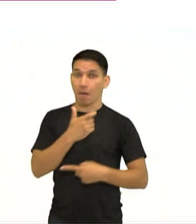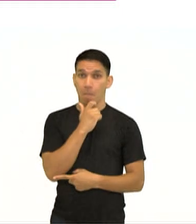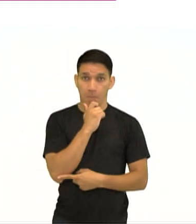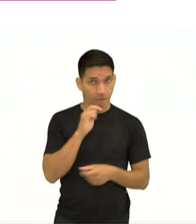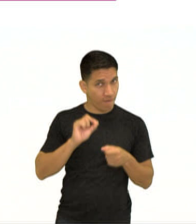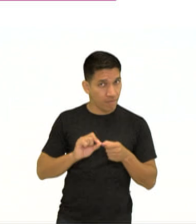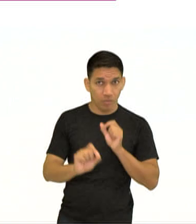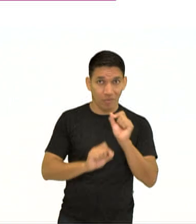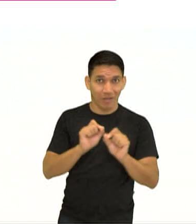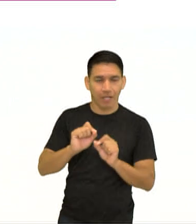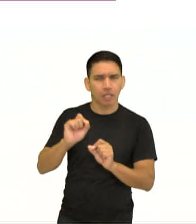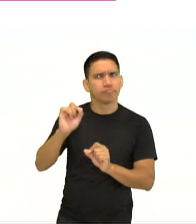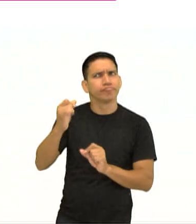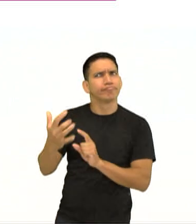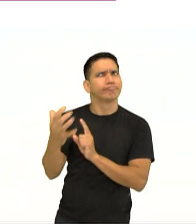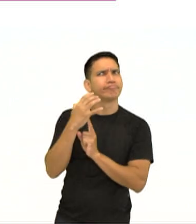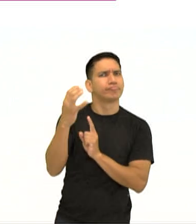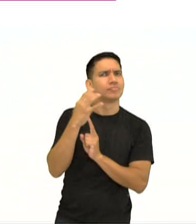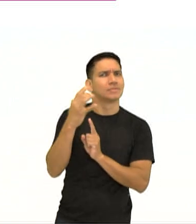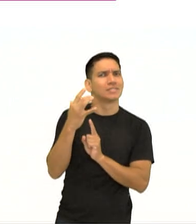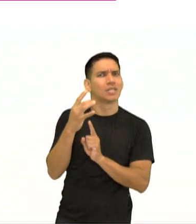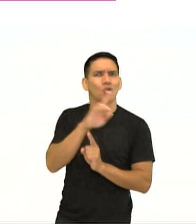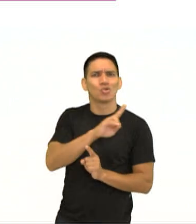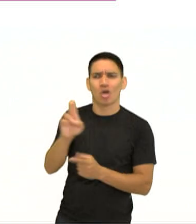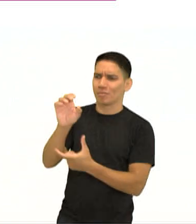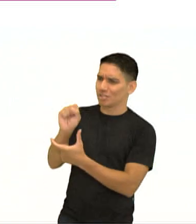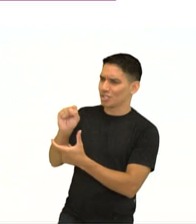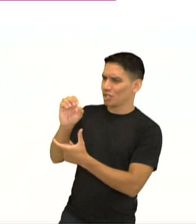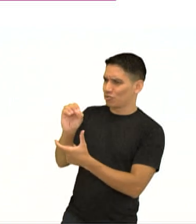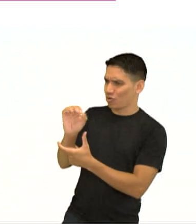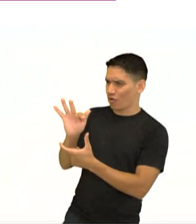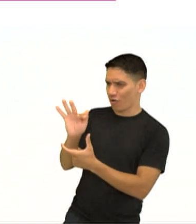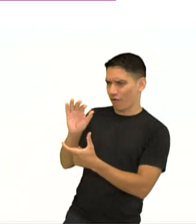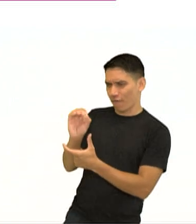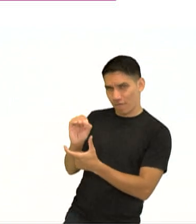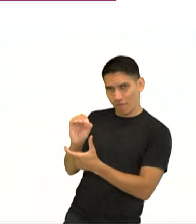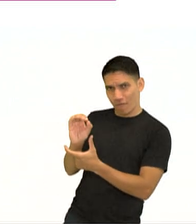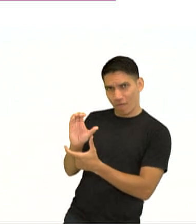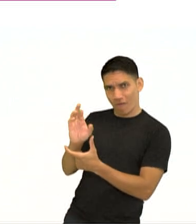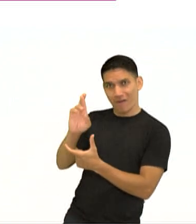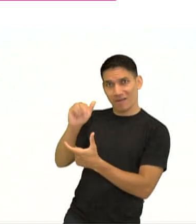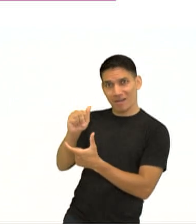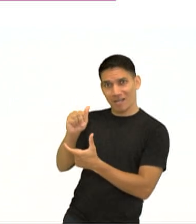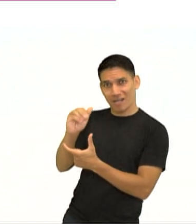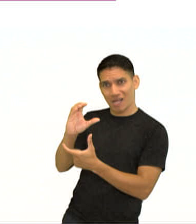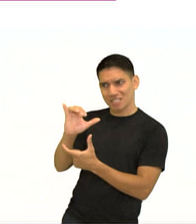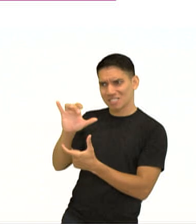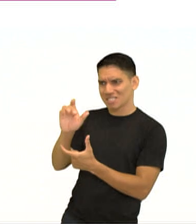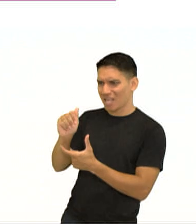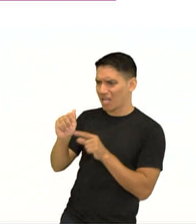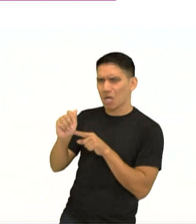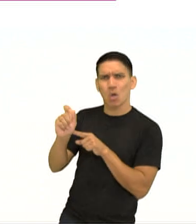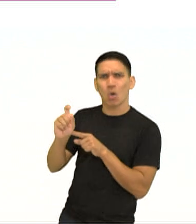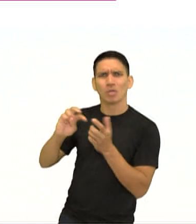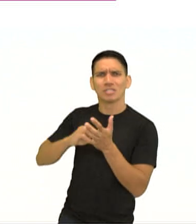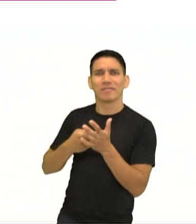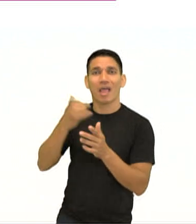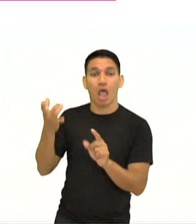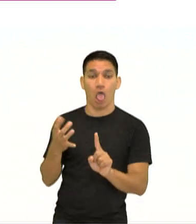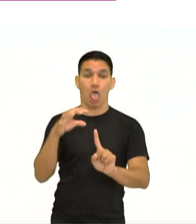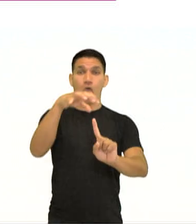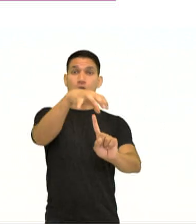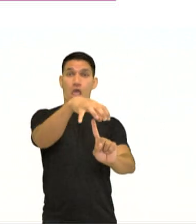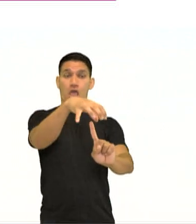nos leva à ideia de sofocracia, o rei filósofo. O rei filósofo é aquele